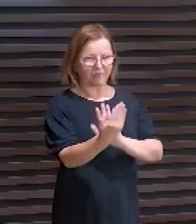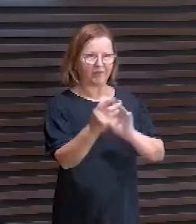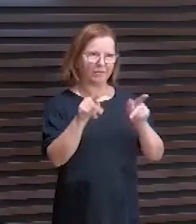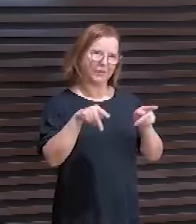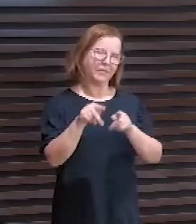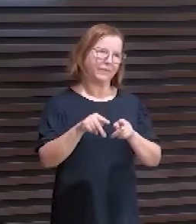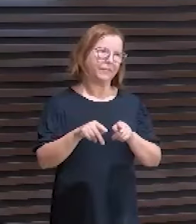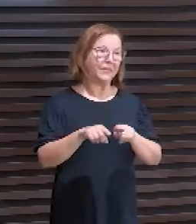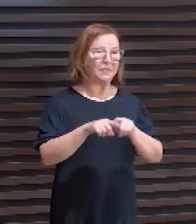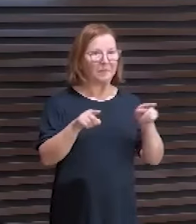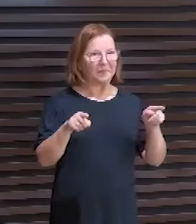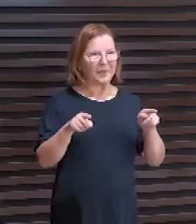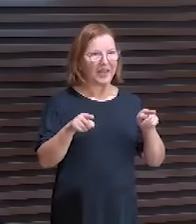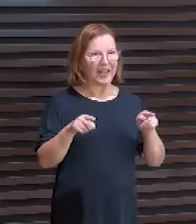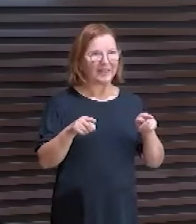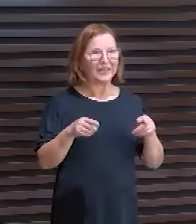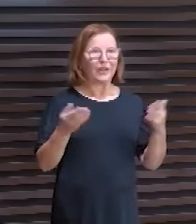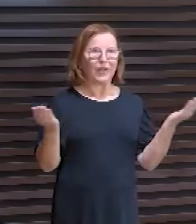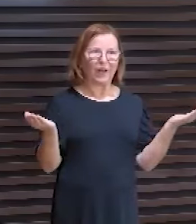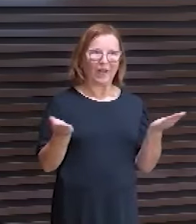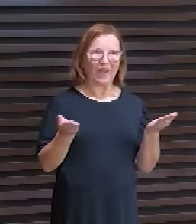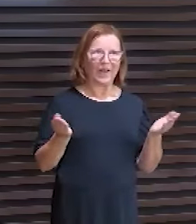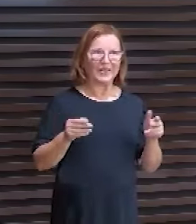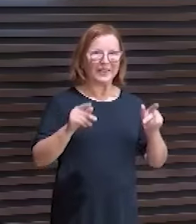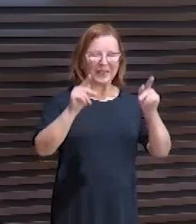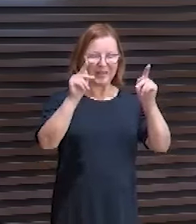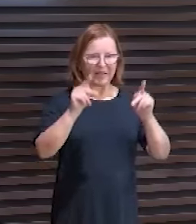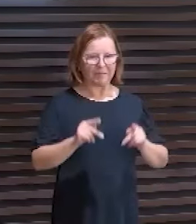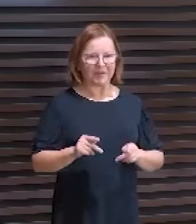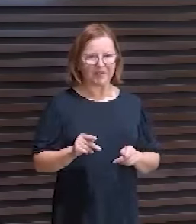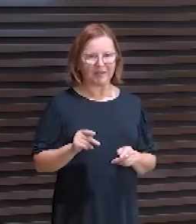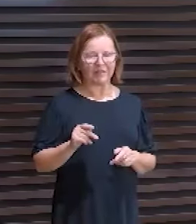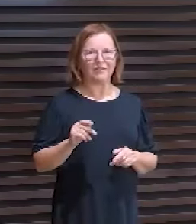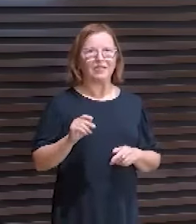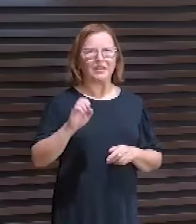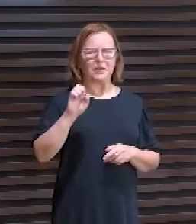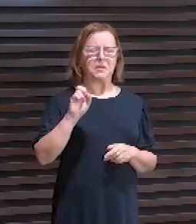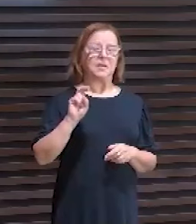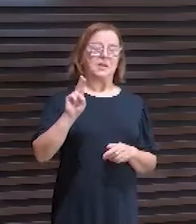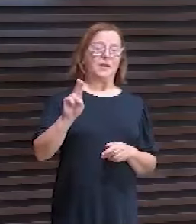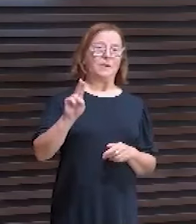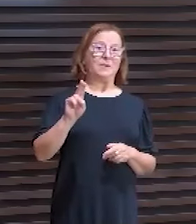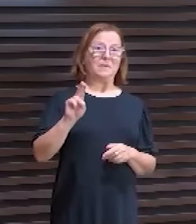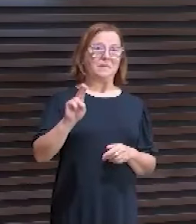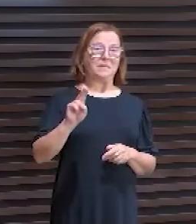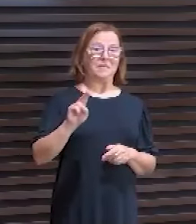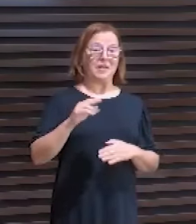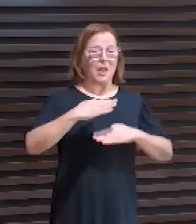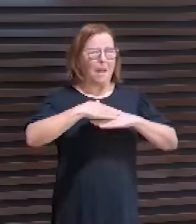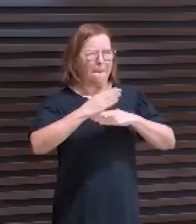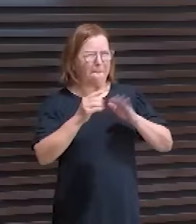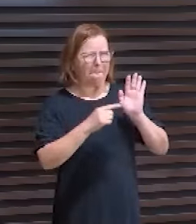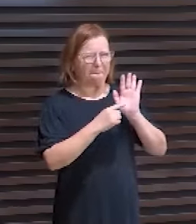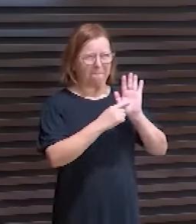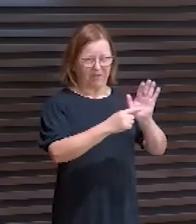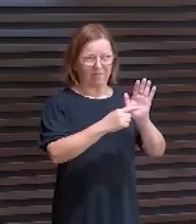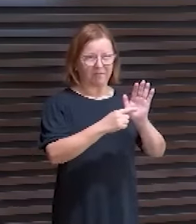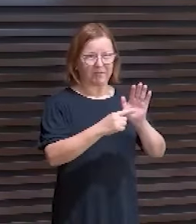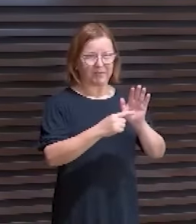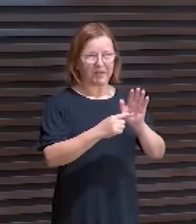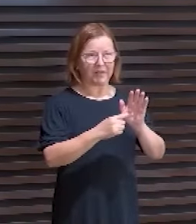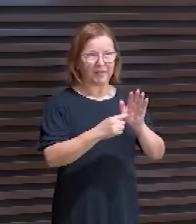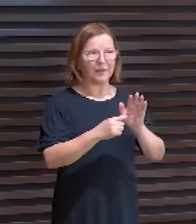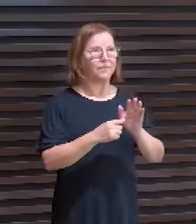todavia nos tempos atuais a presença do egoísmo está mais avultada dentro dos relacionamentos o